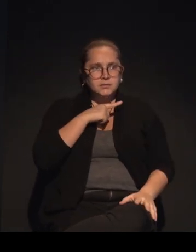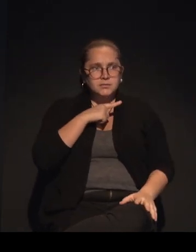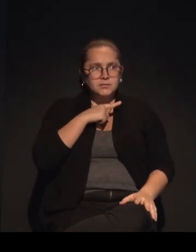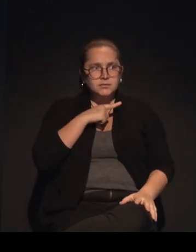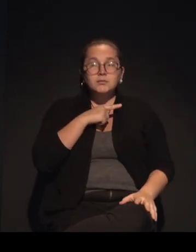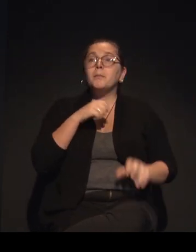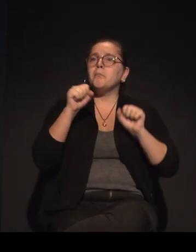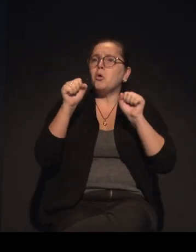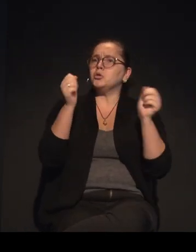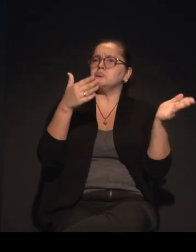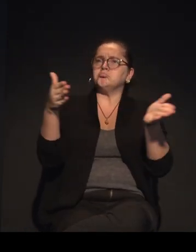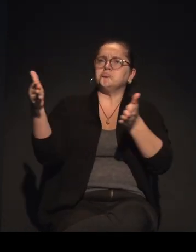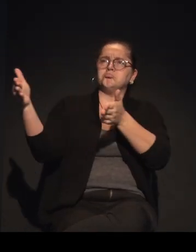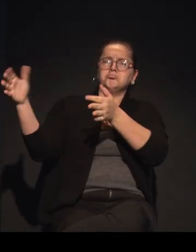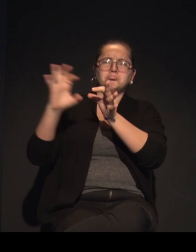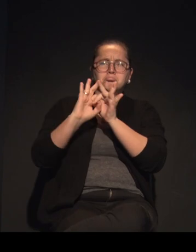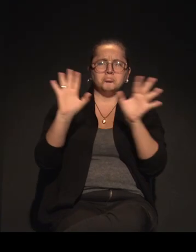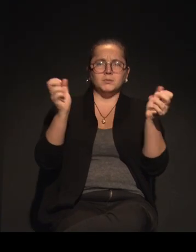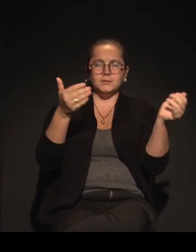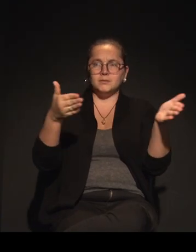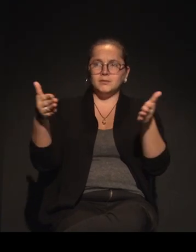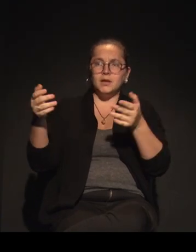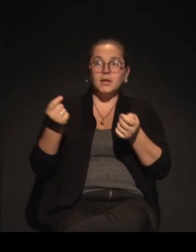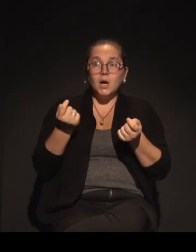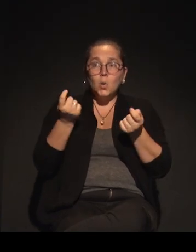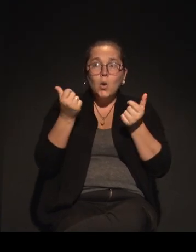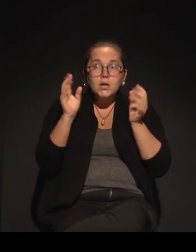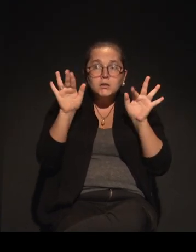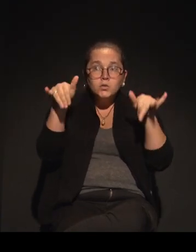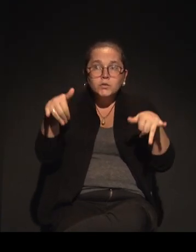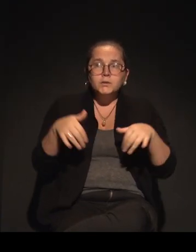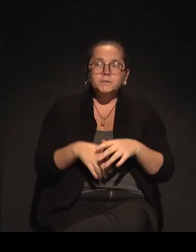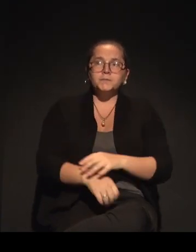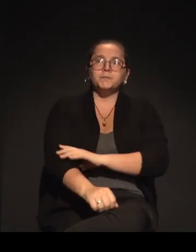pode passar taxa passe quase no final